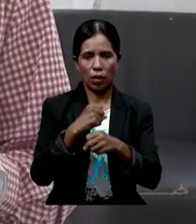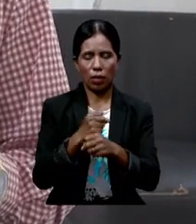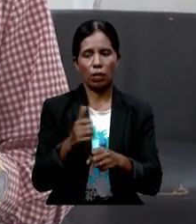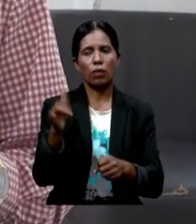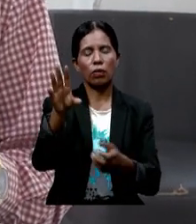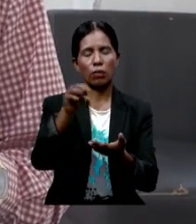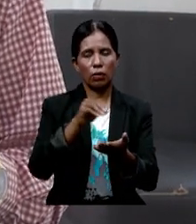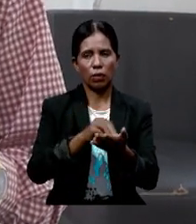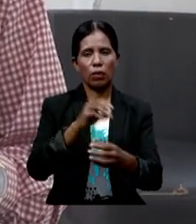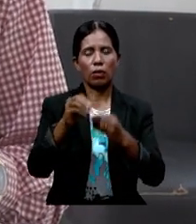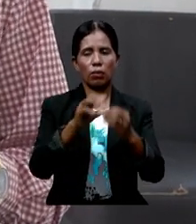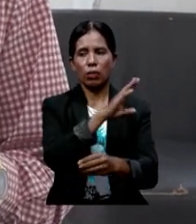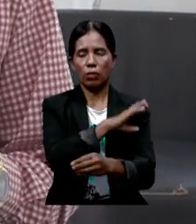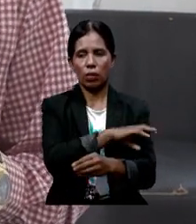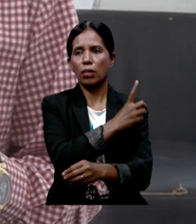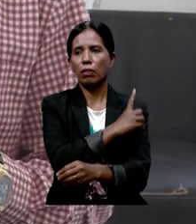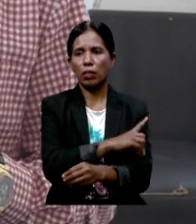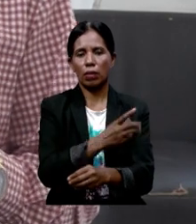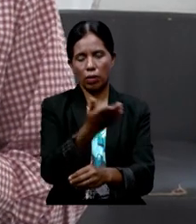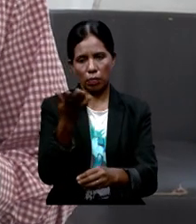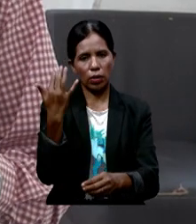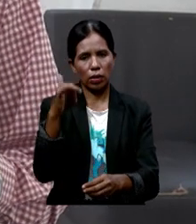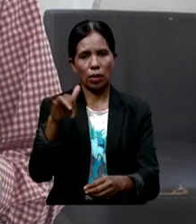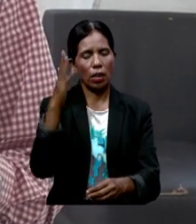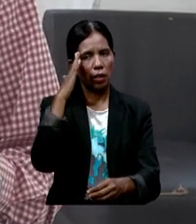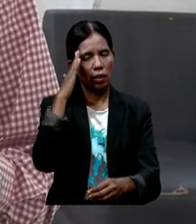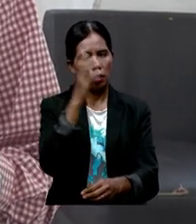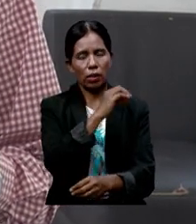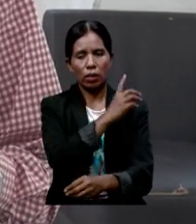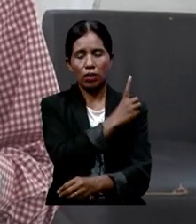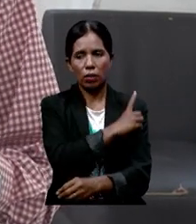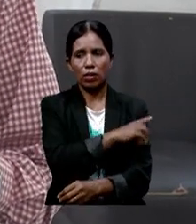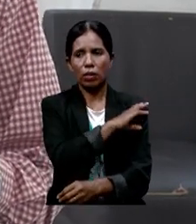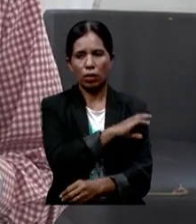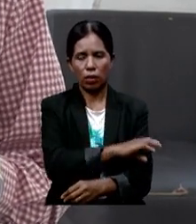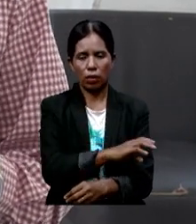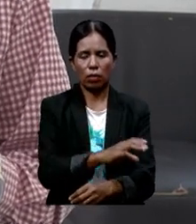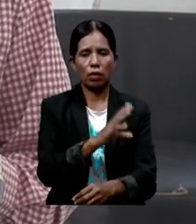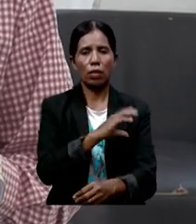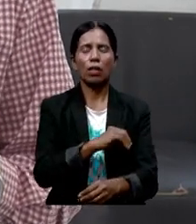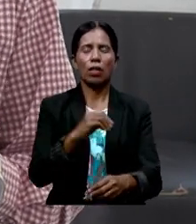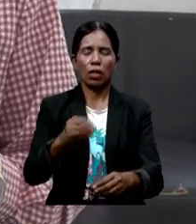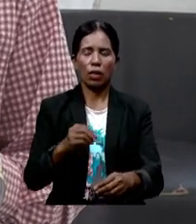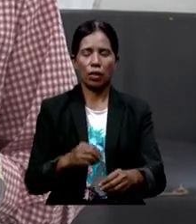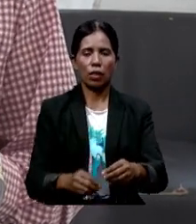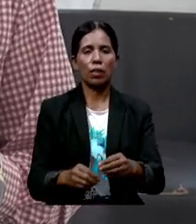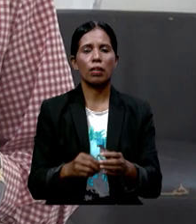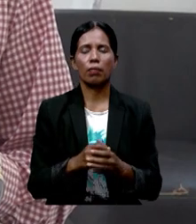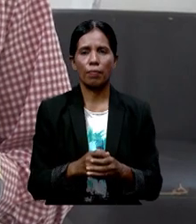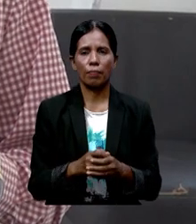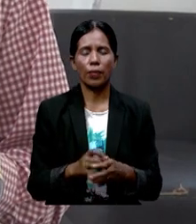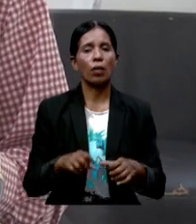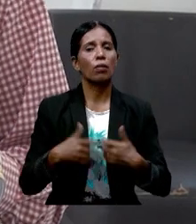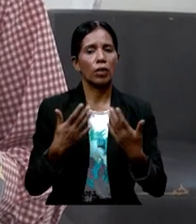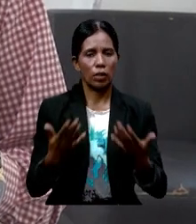assunto segurança ou defesa ita bot sir hatene kata segurança ou defesa ne sensitivo teves antau tu poisa